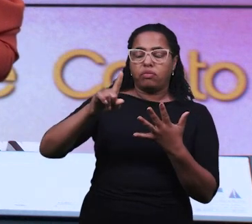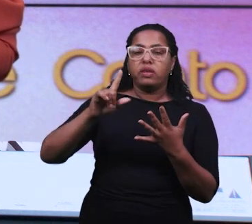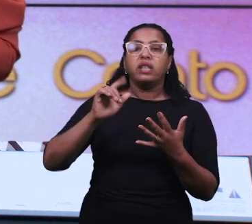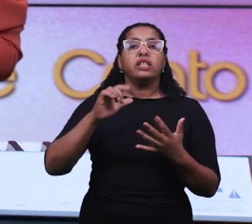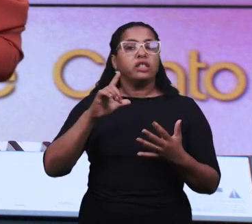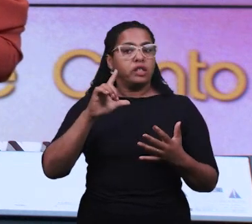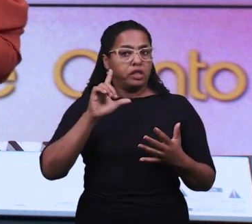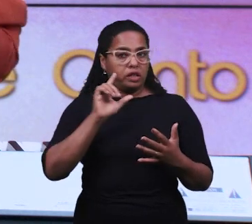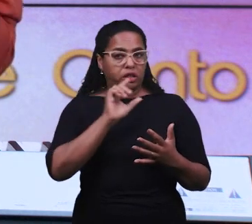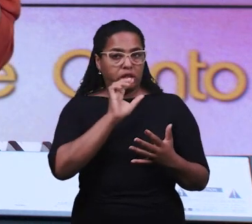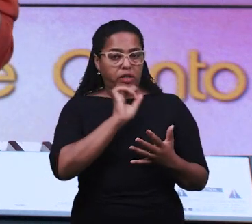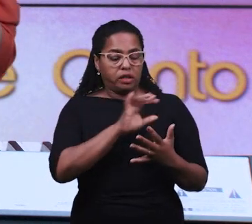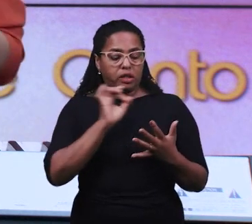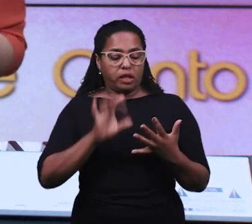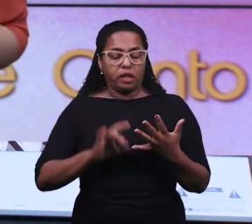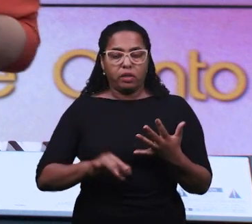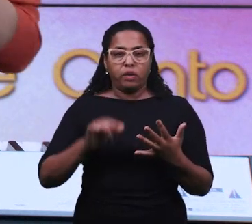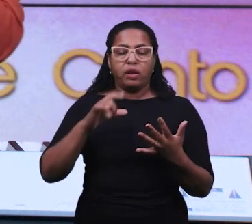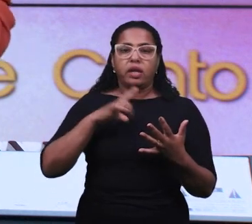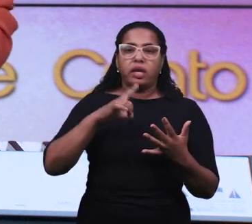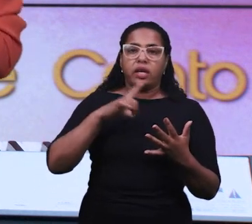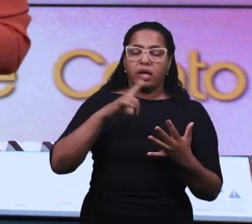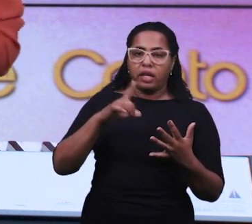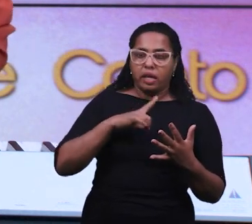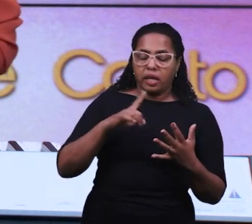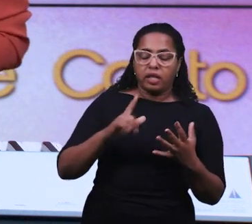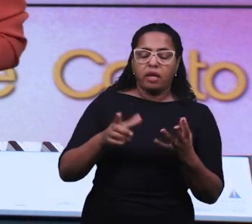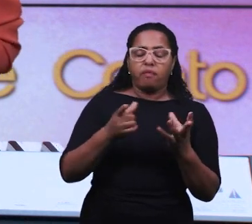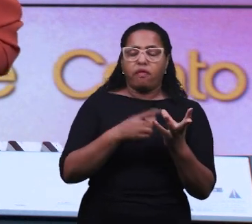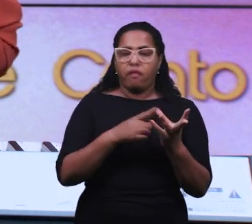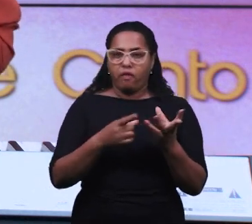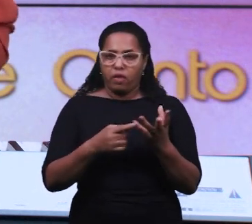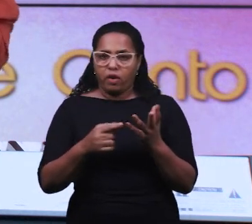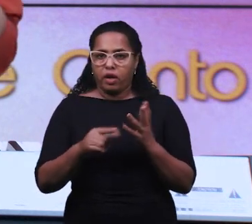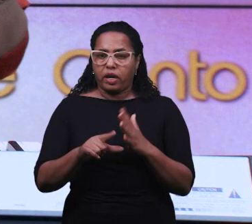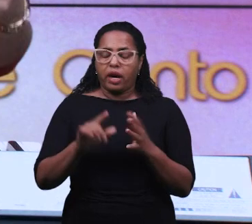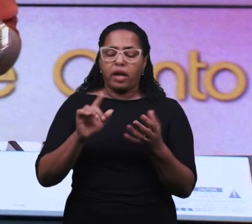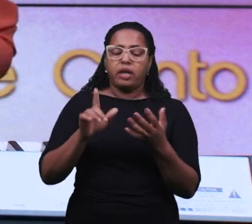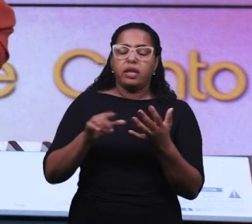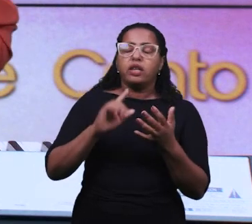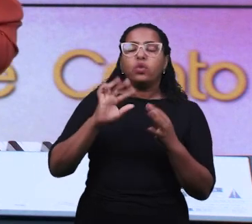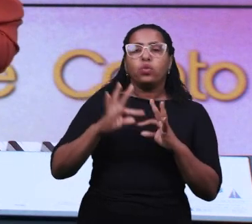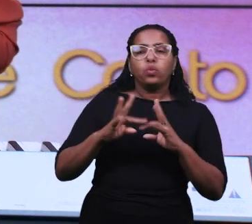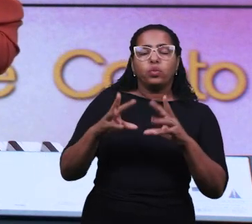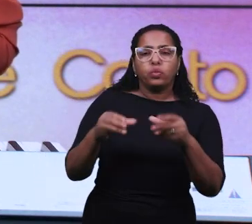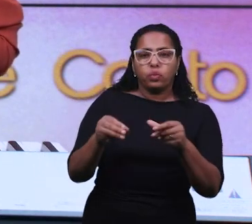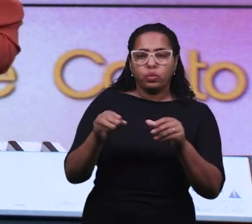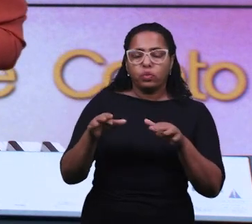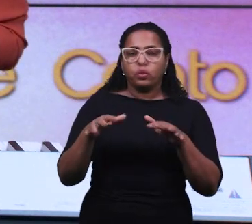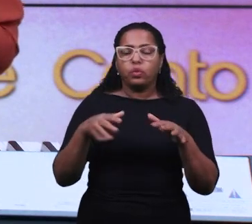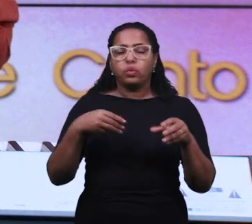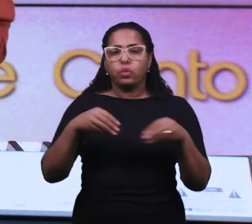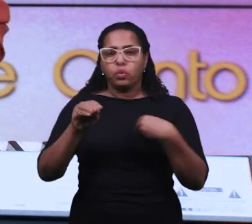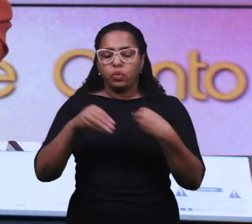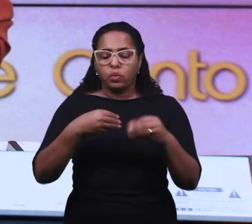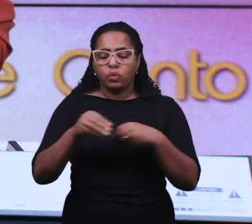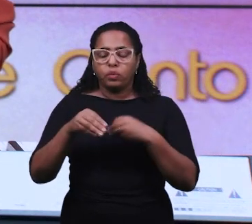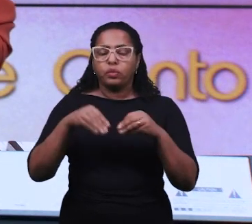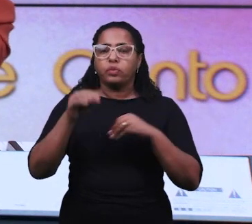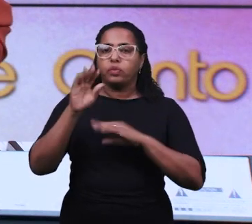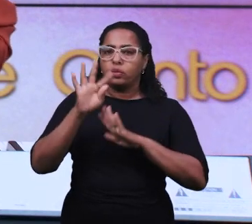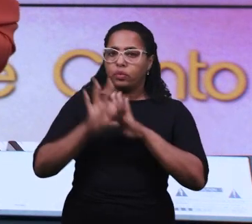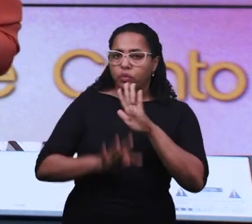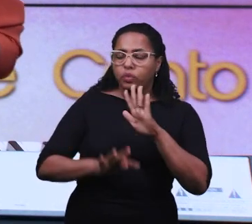dessas vogais. Então temos as vogais, as semivogais, com toda a complexidade do